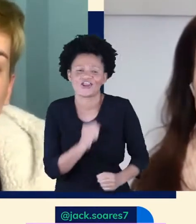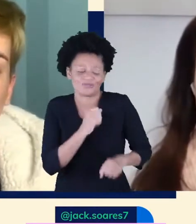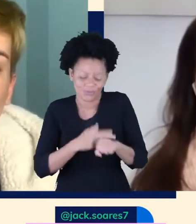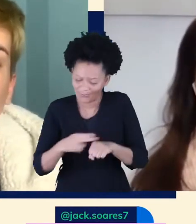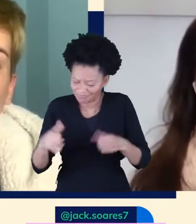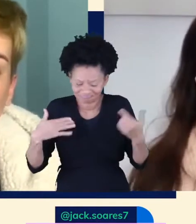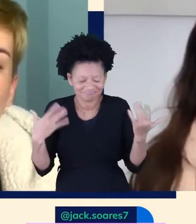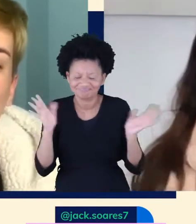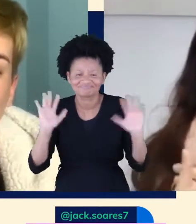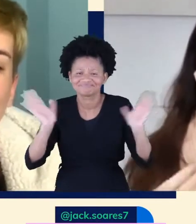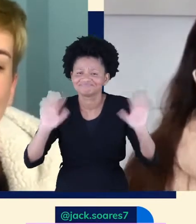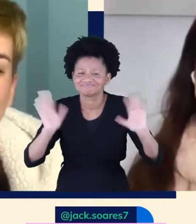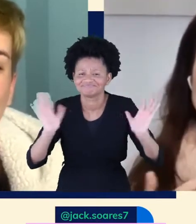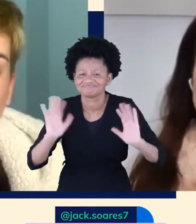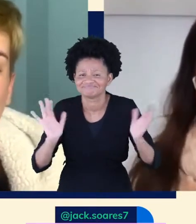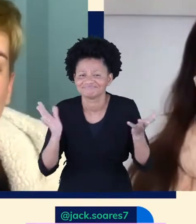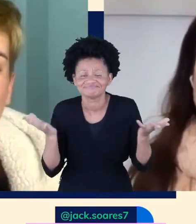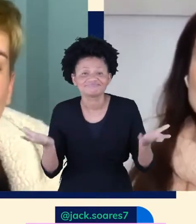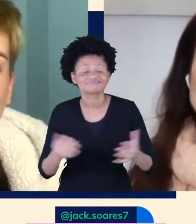sala, né? Ela não tem